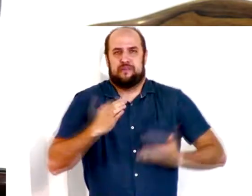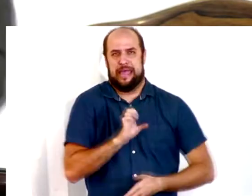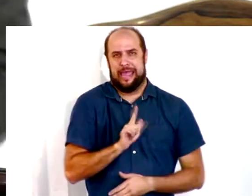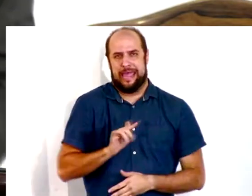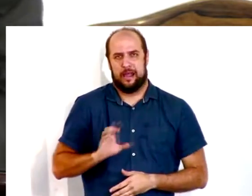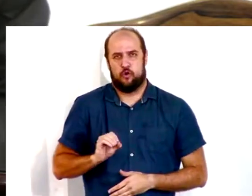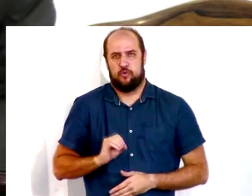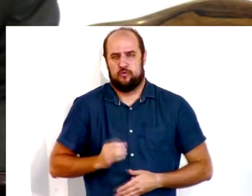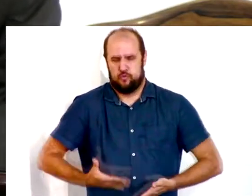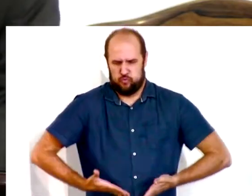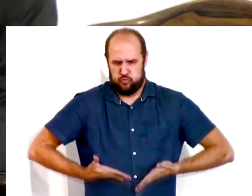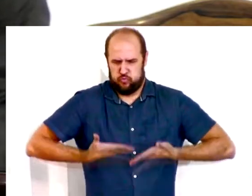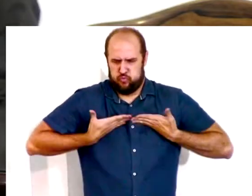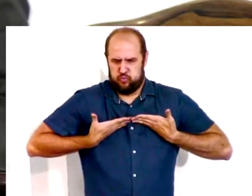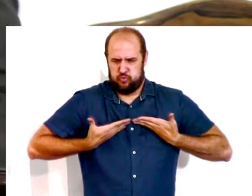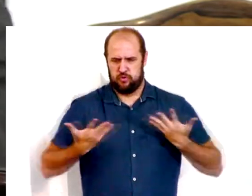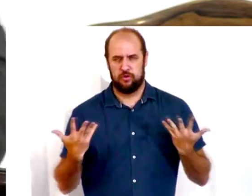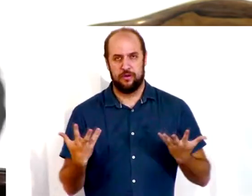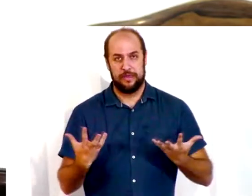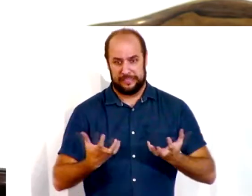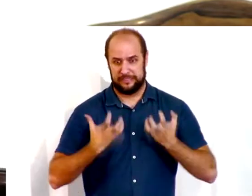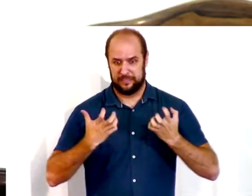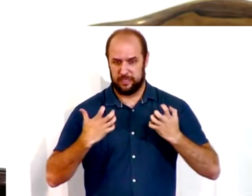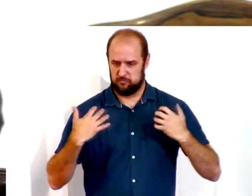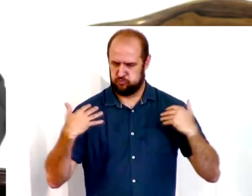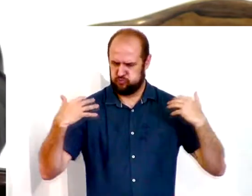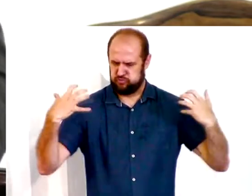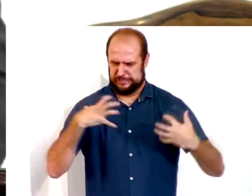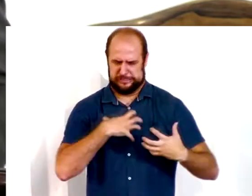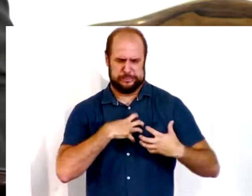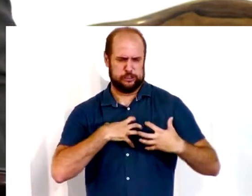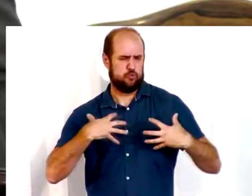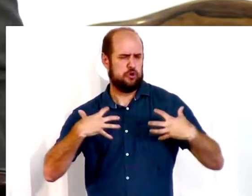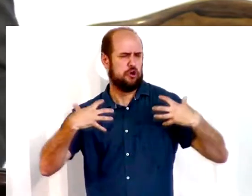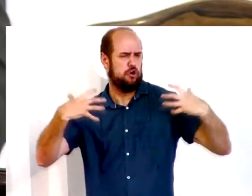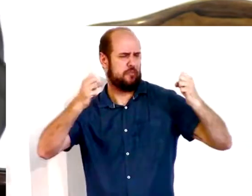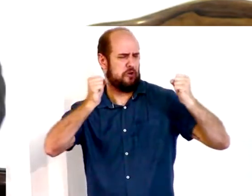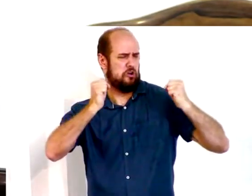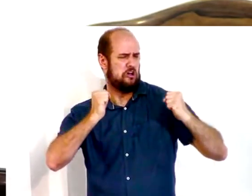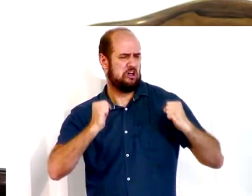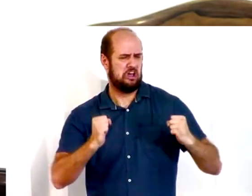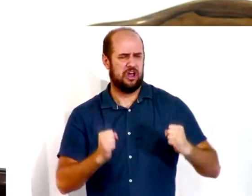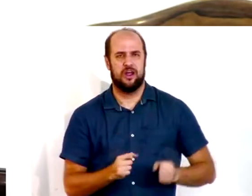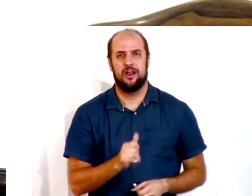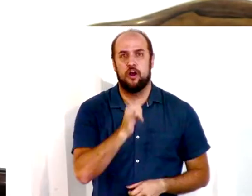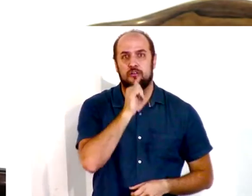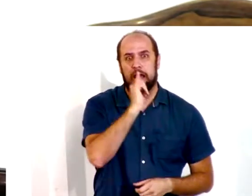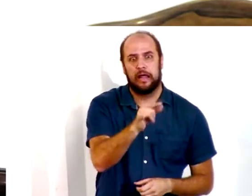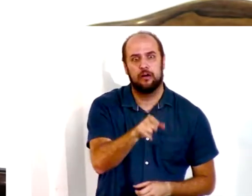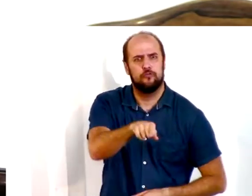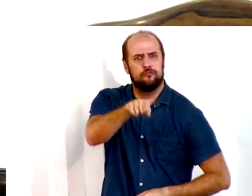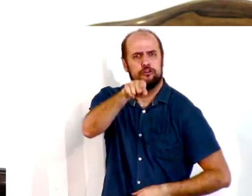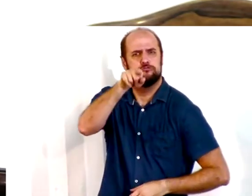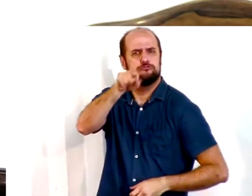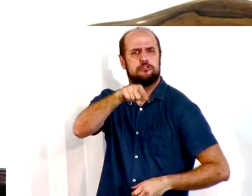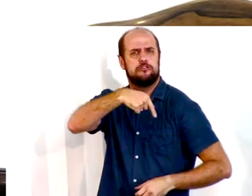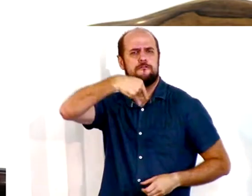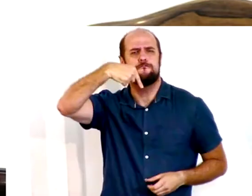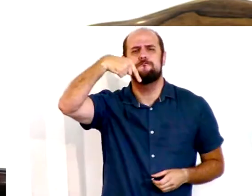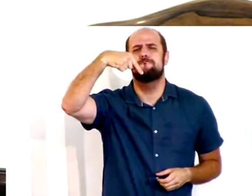você possa fazer, porque você é capaz de fazer. E muitos dizem, olha, levanta e